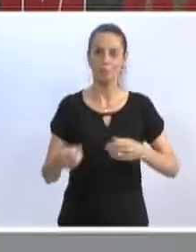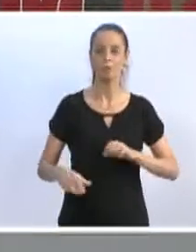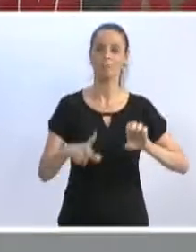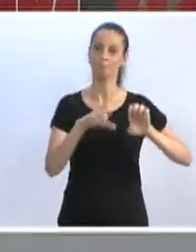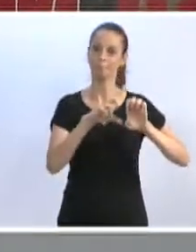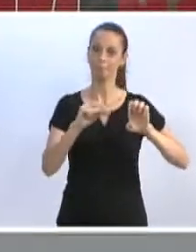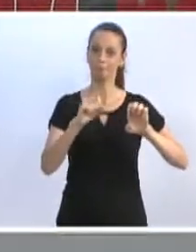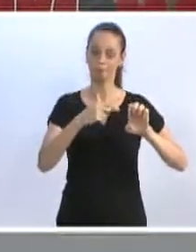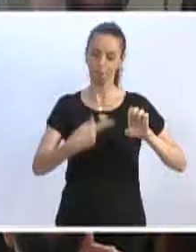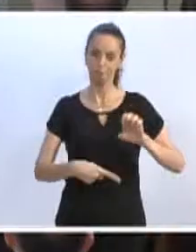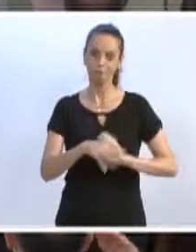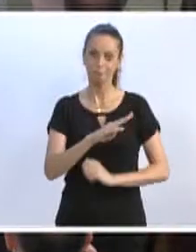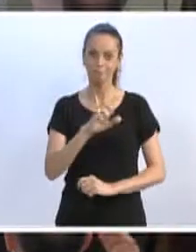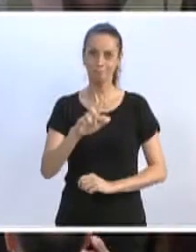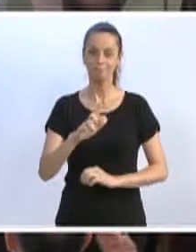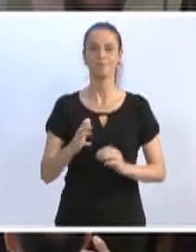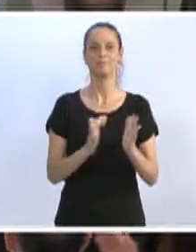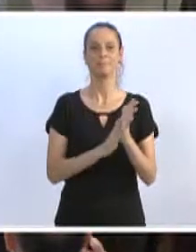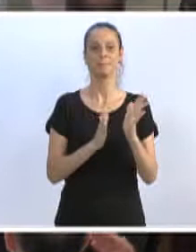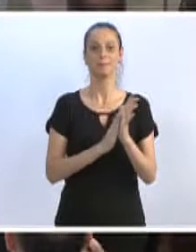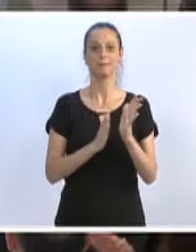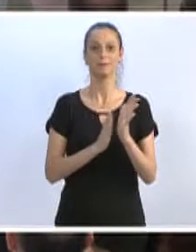Blumenau.